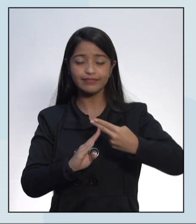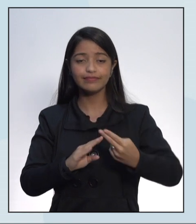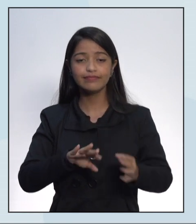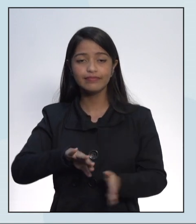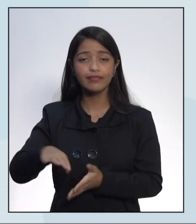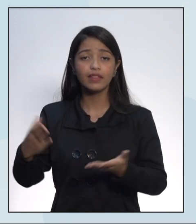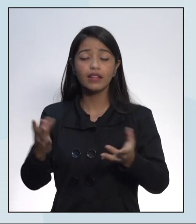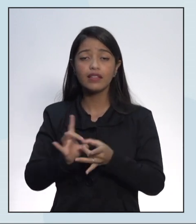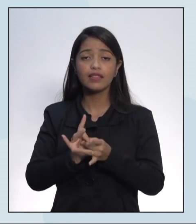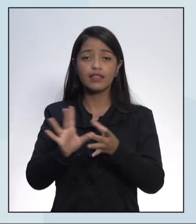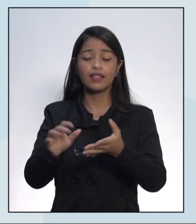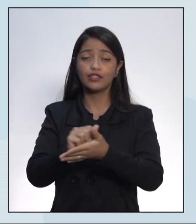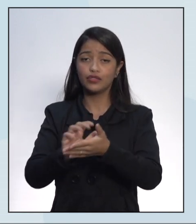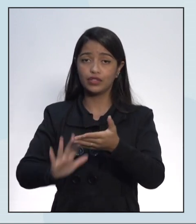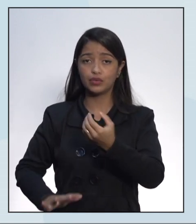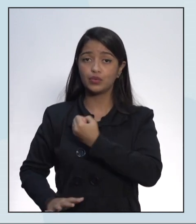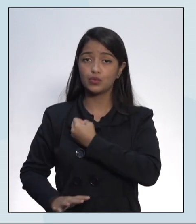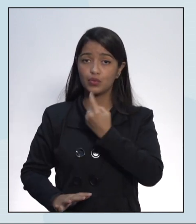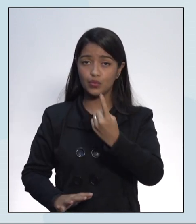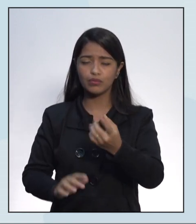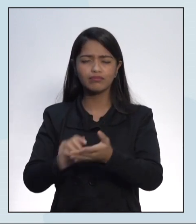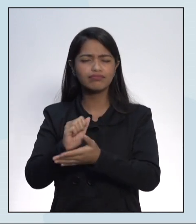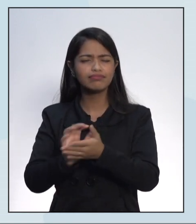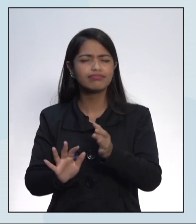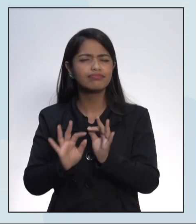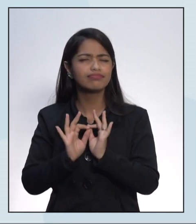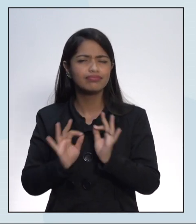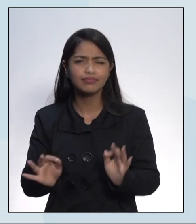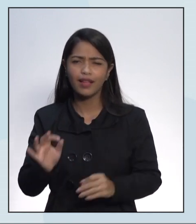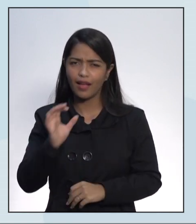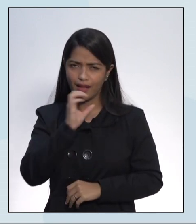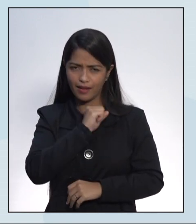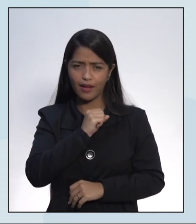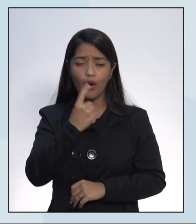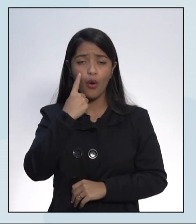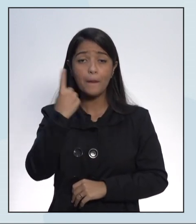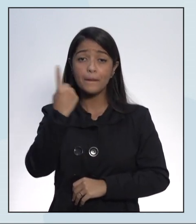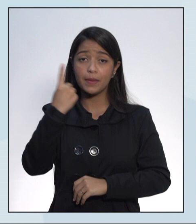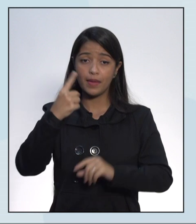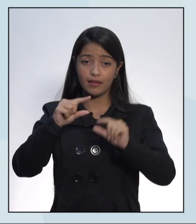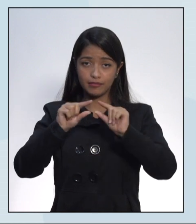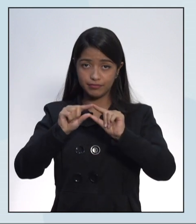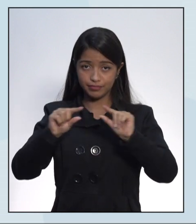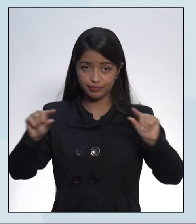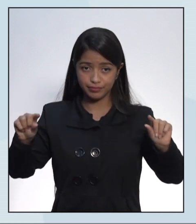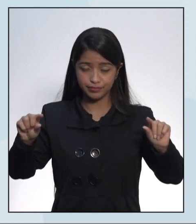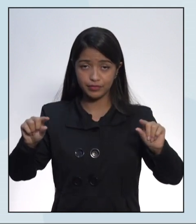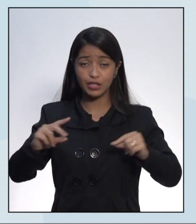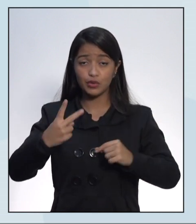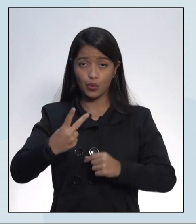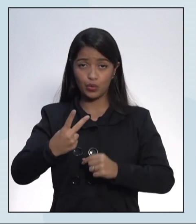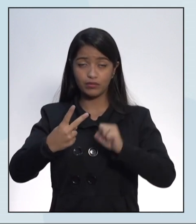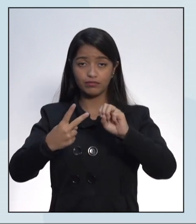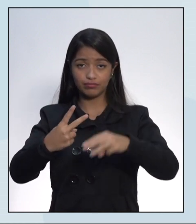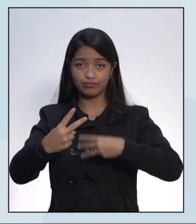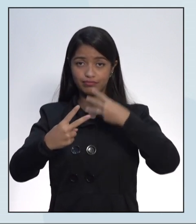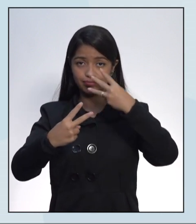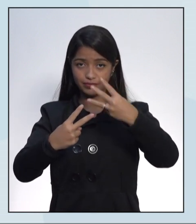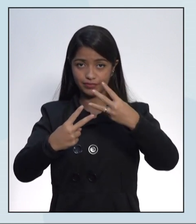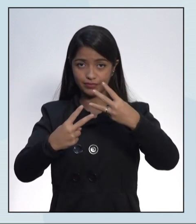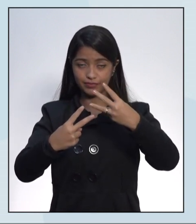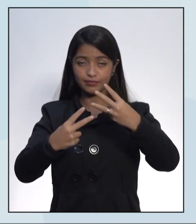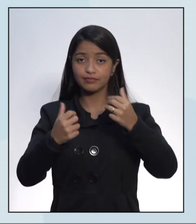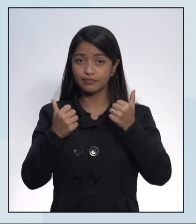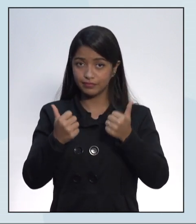uma atividade muito simples, muito rápida. Olha a primeira linha ali, né? Eu tenho a expressão que é 2 ao cubo, certo?